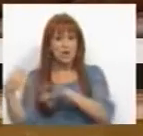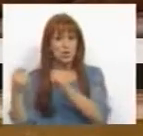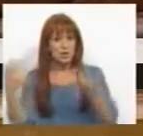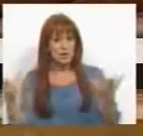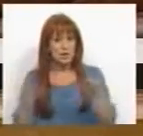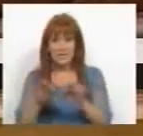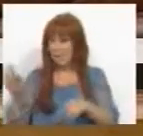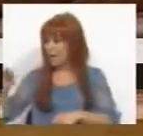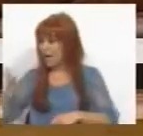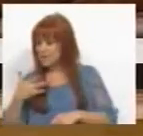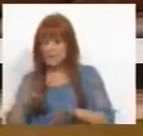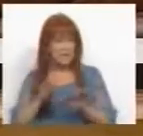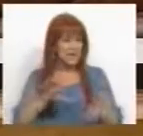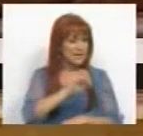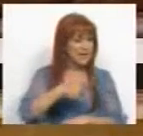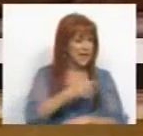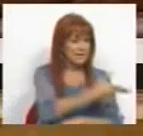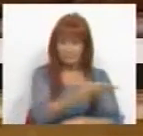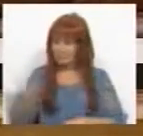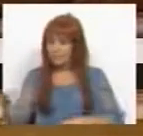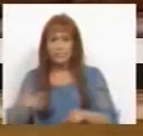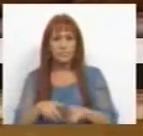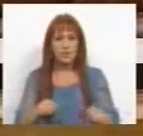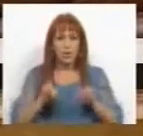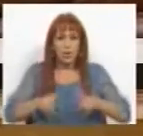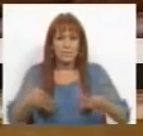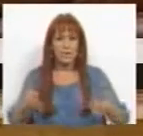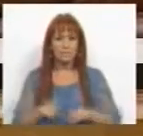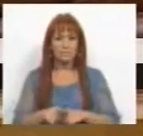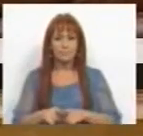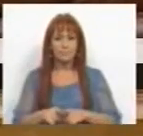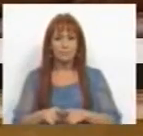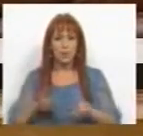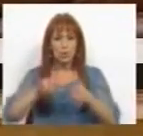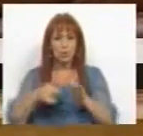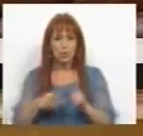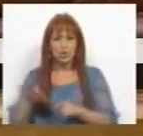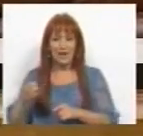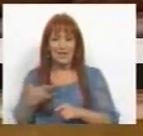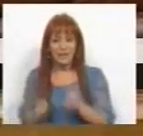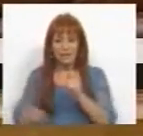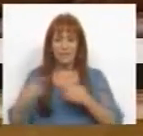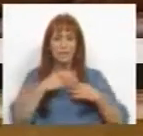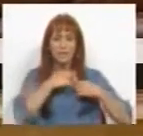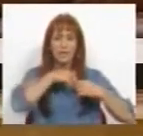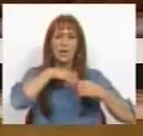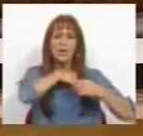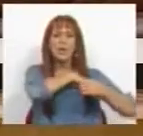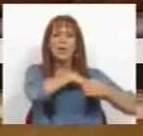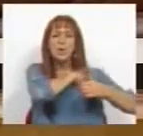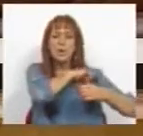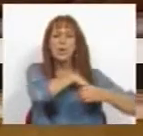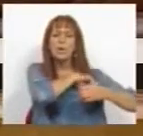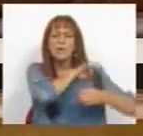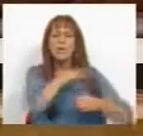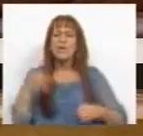discussão, tanto do PSD como do CDS, e começando pelos projetos do PSD, nós